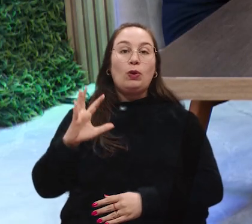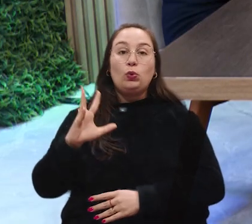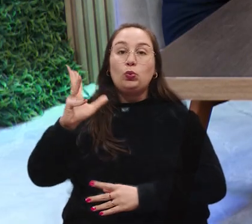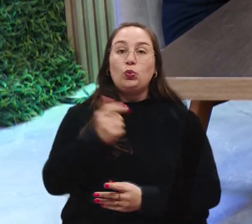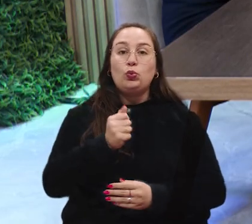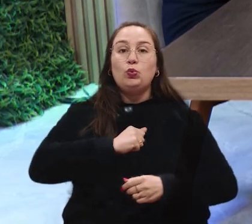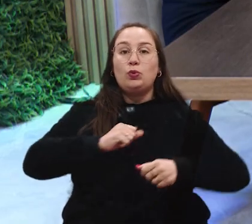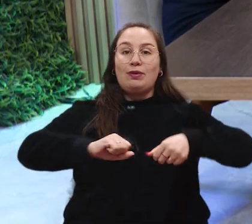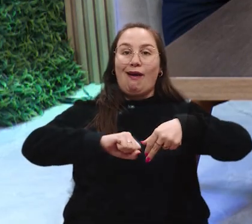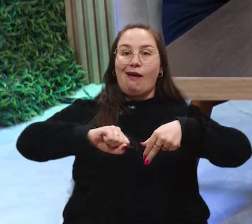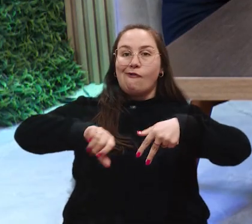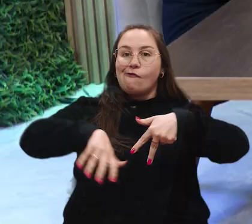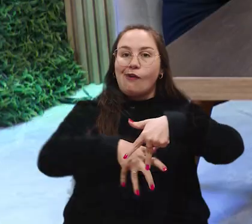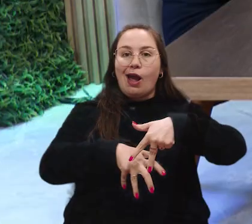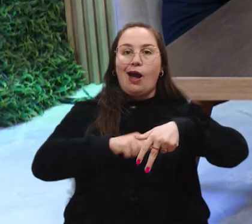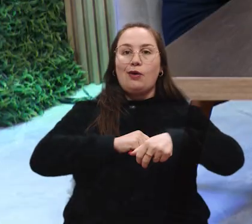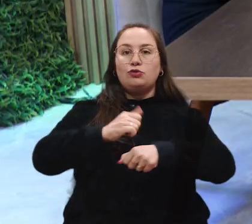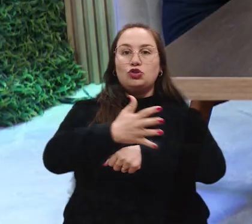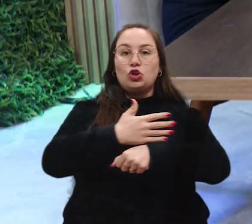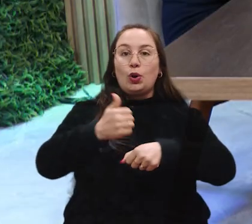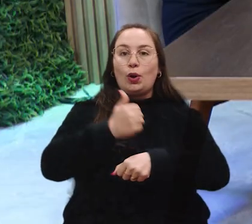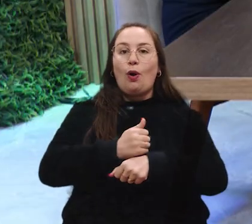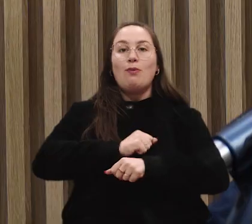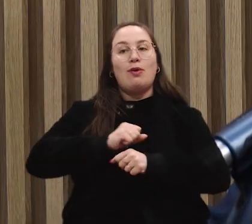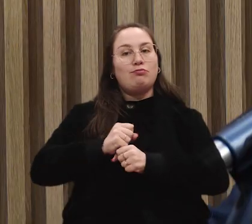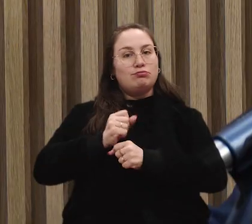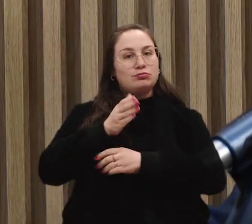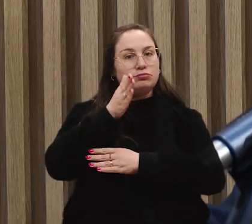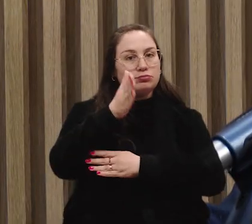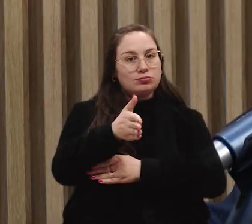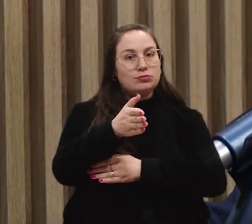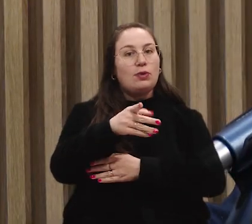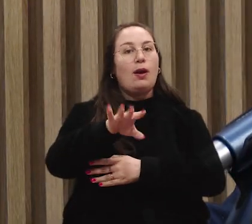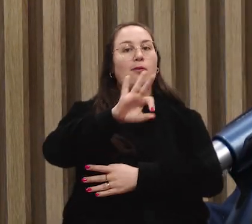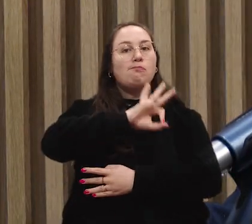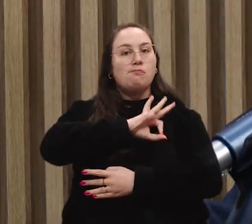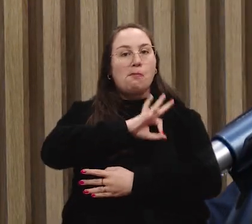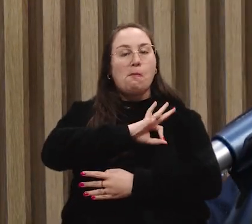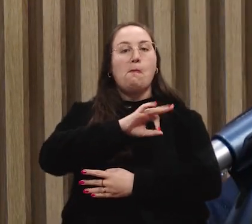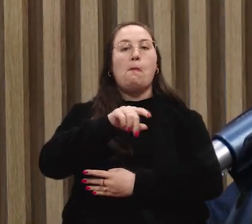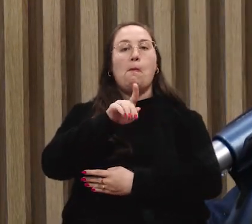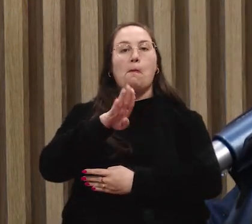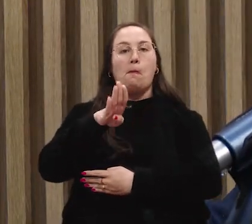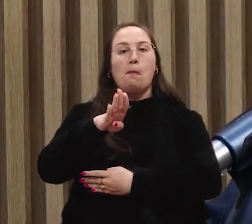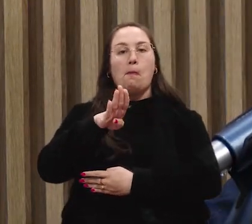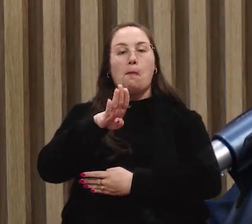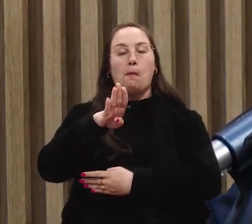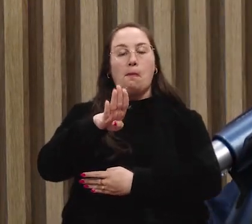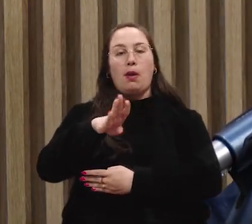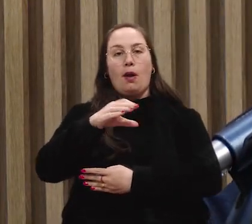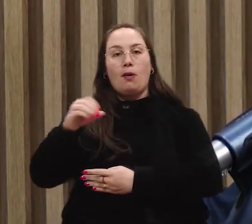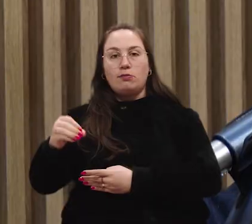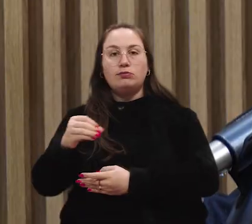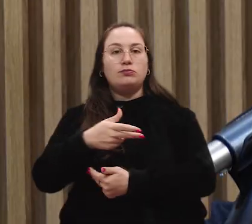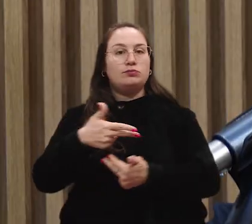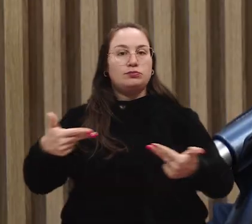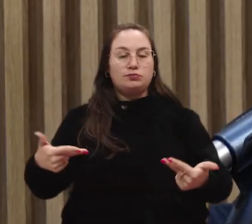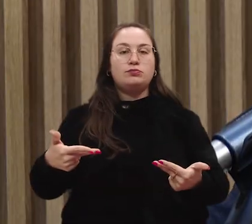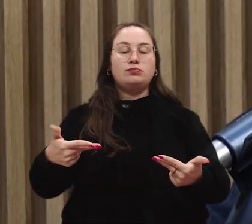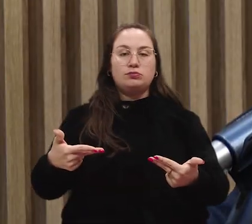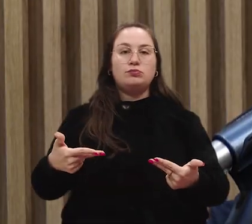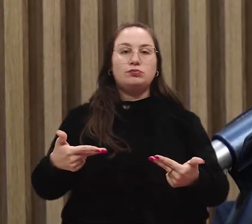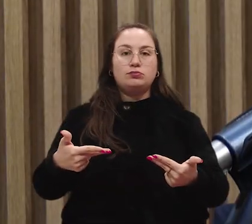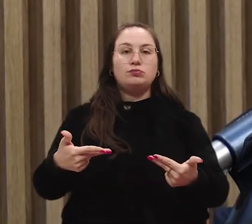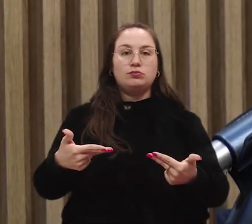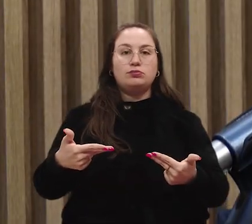tudo que é fraude e golpe, a gente orienta a fazer, enfim, sempre todo golpe, fraude,